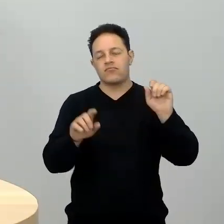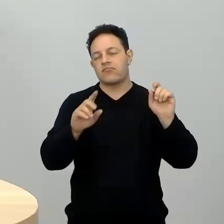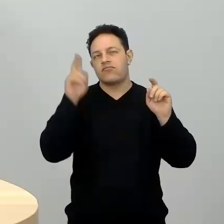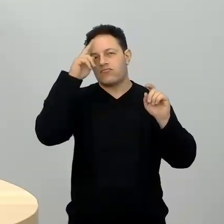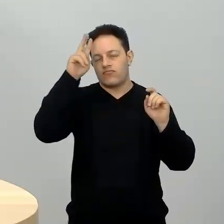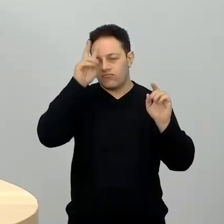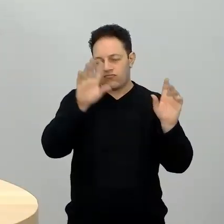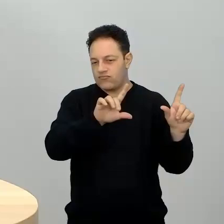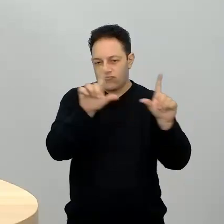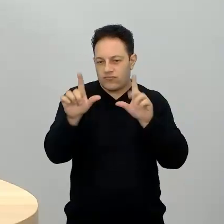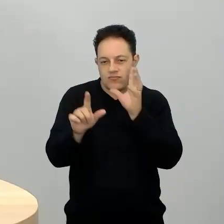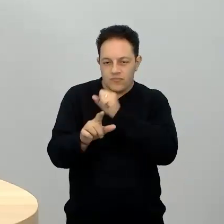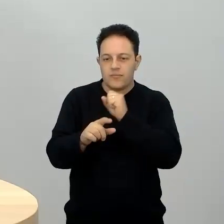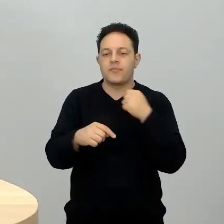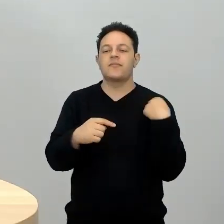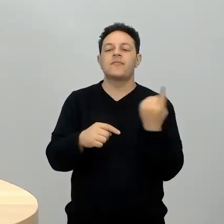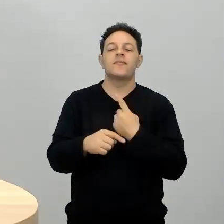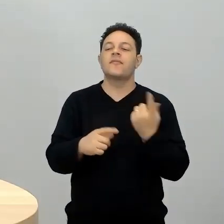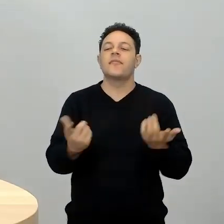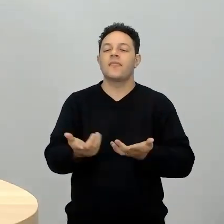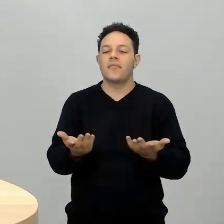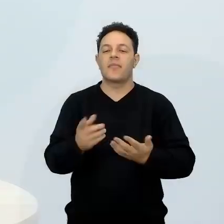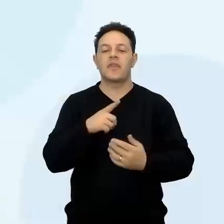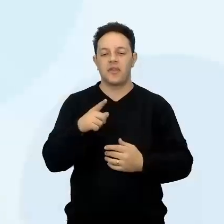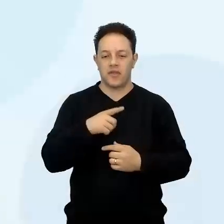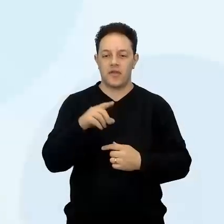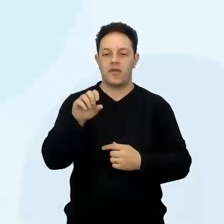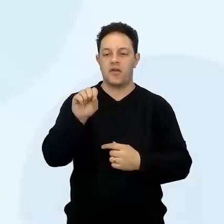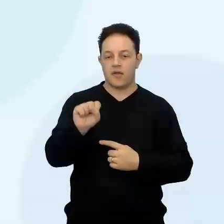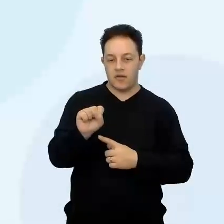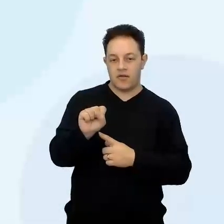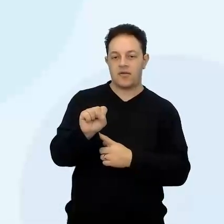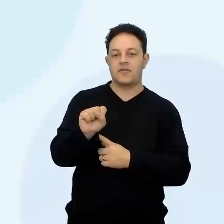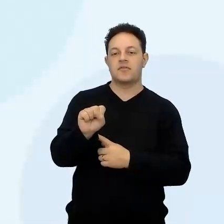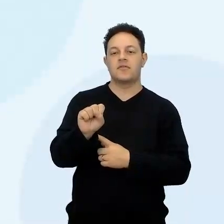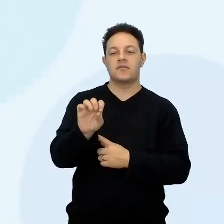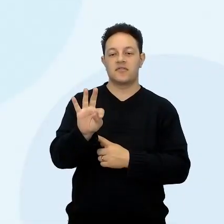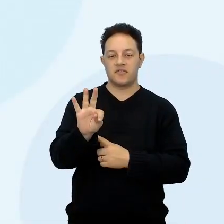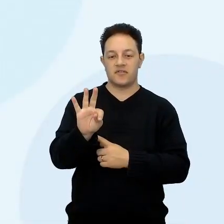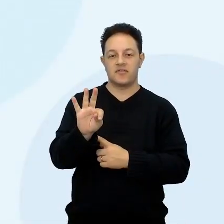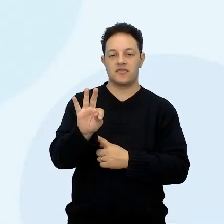histórico rapidinho, a gente tem o STEM, que surgiu lá em